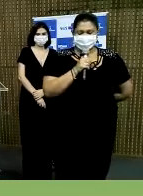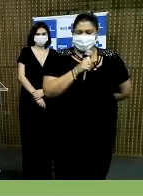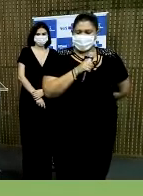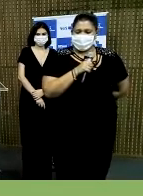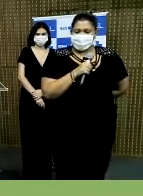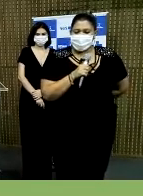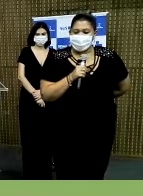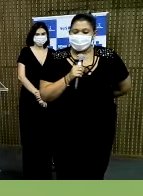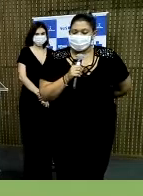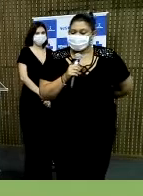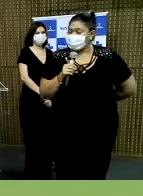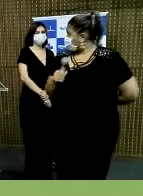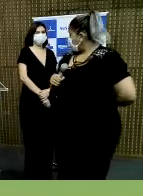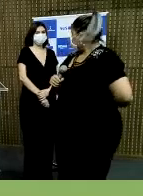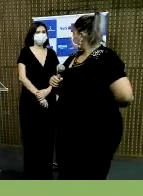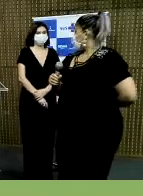sol.